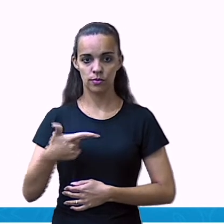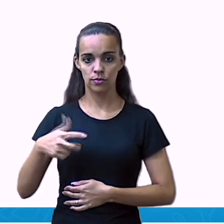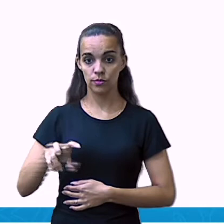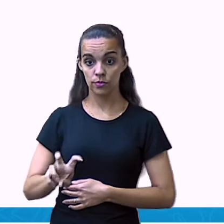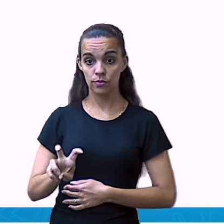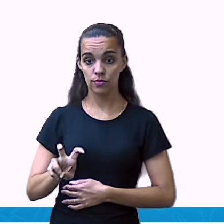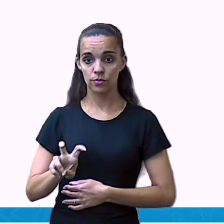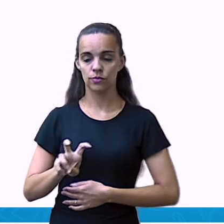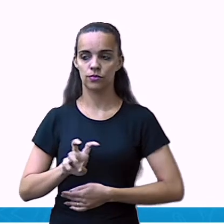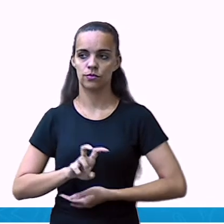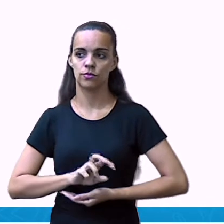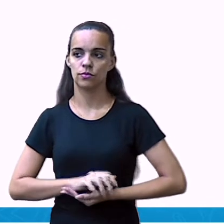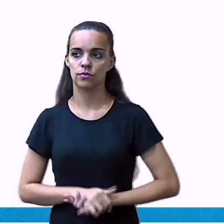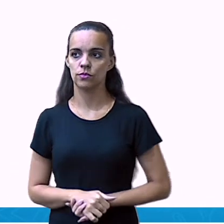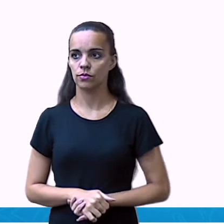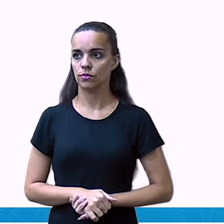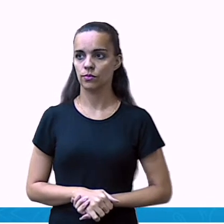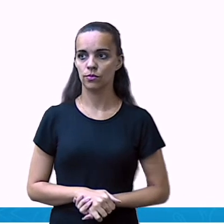24,